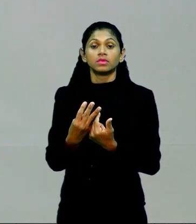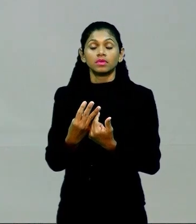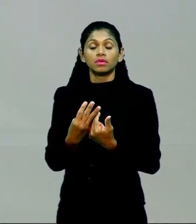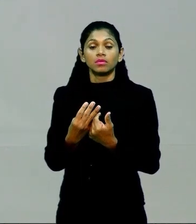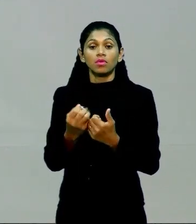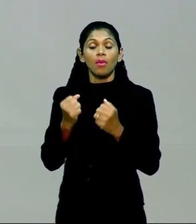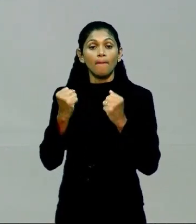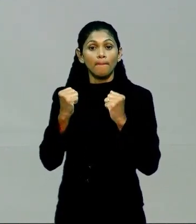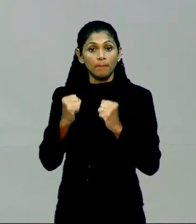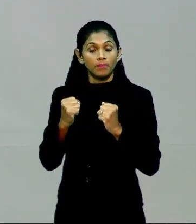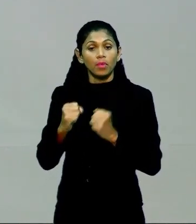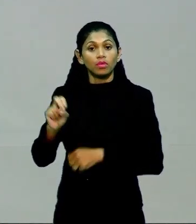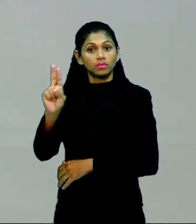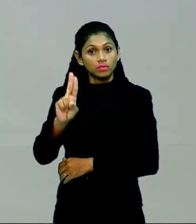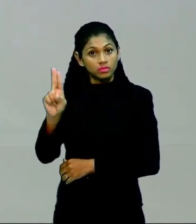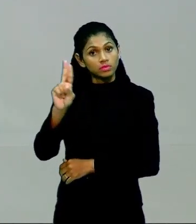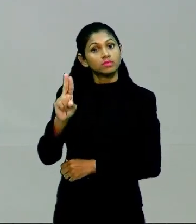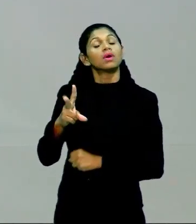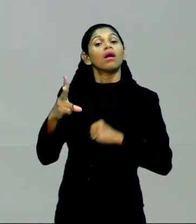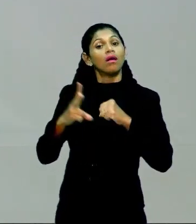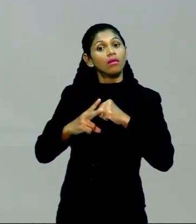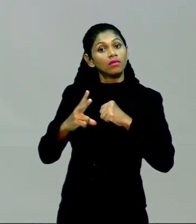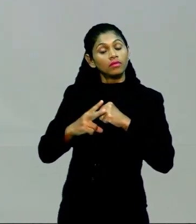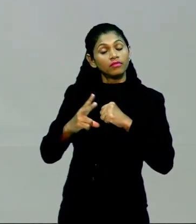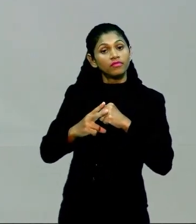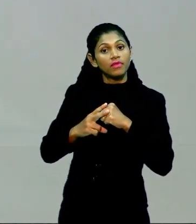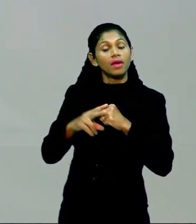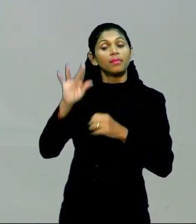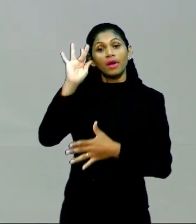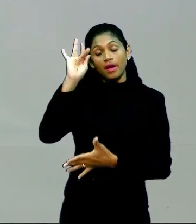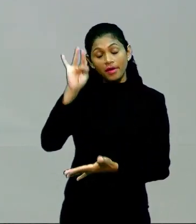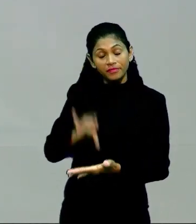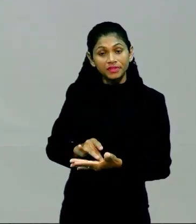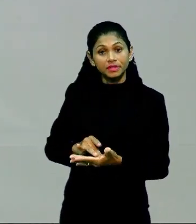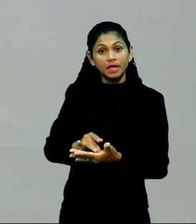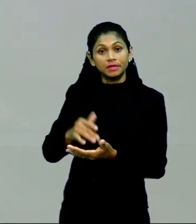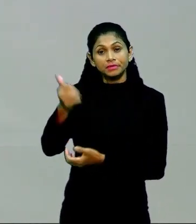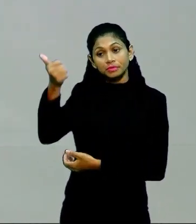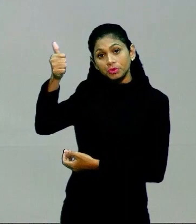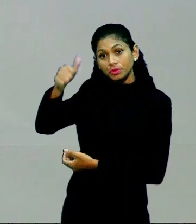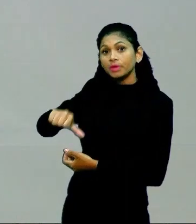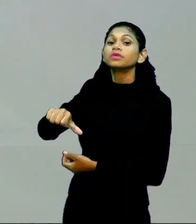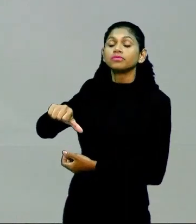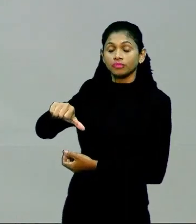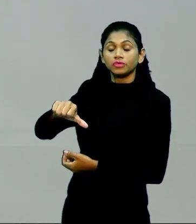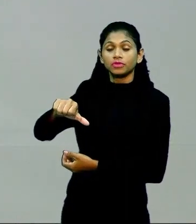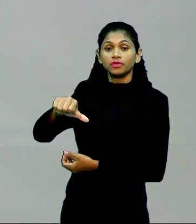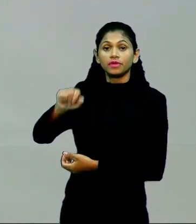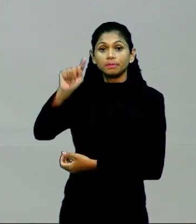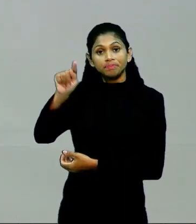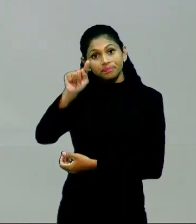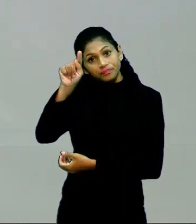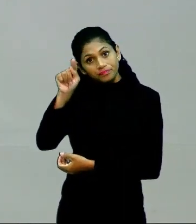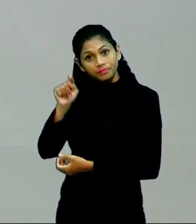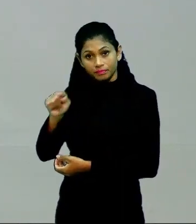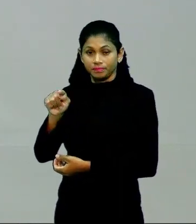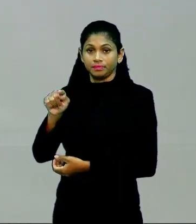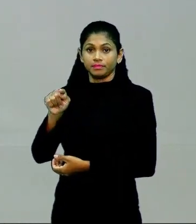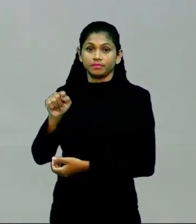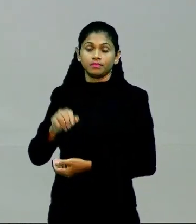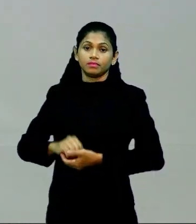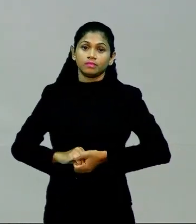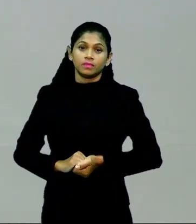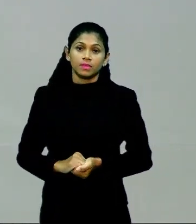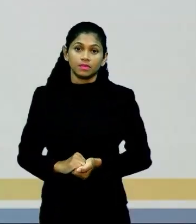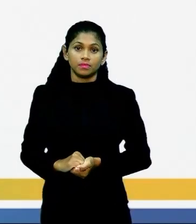poder utilizar esse verbo: na afirmativa, na negativa e na interrogativa, ok? Nós